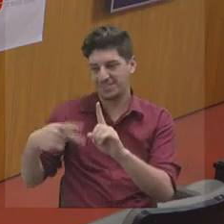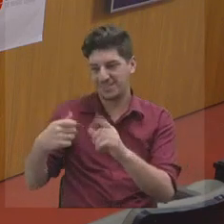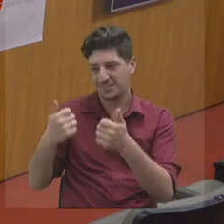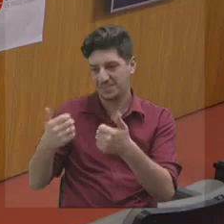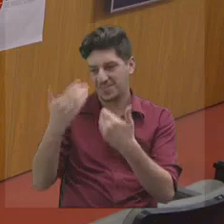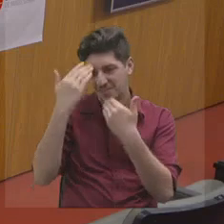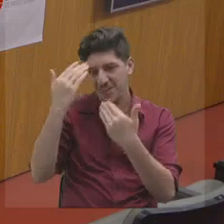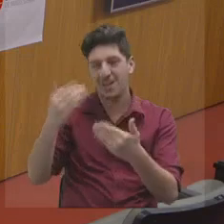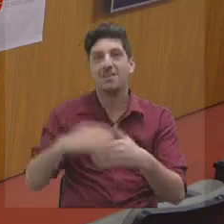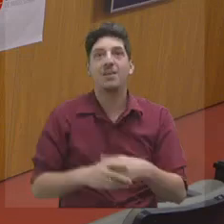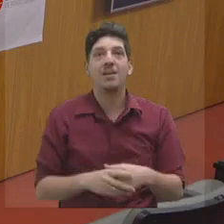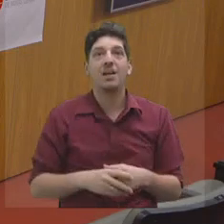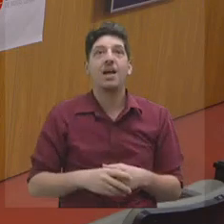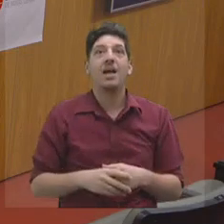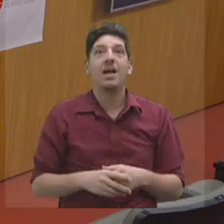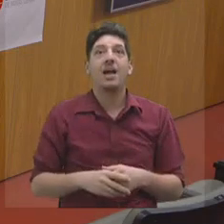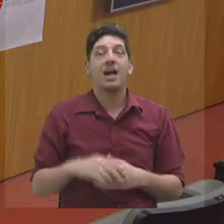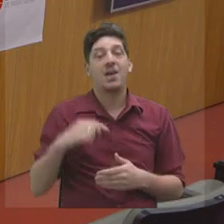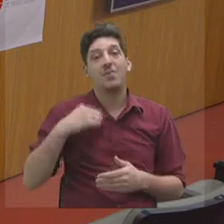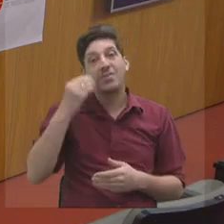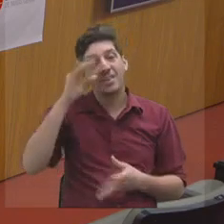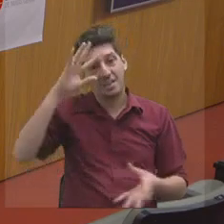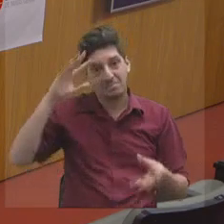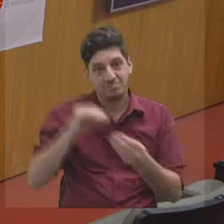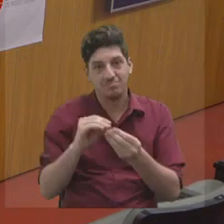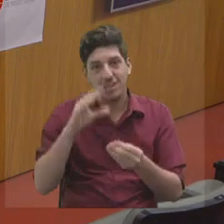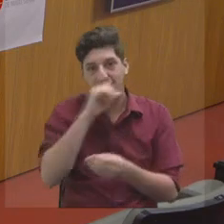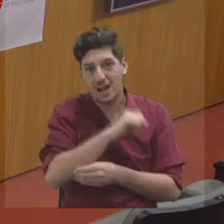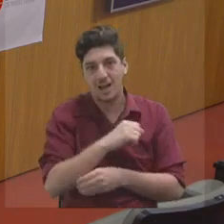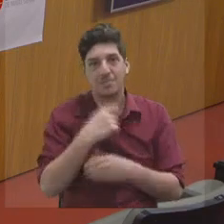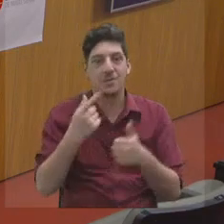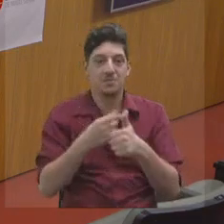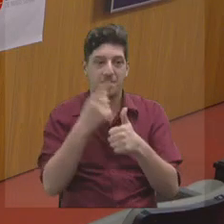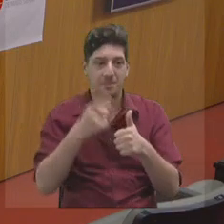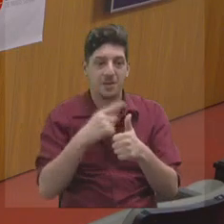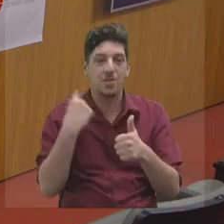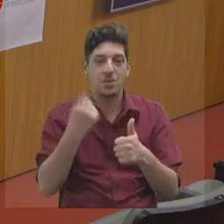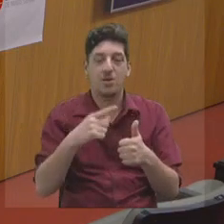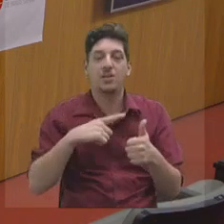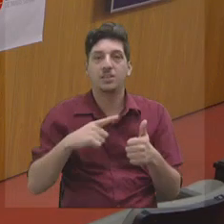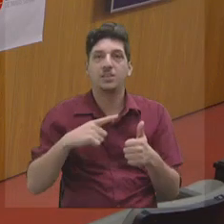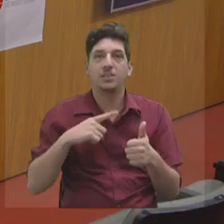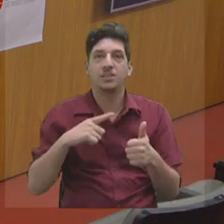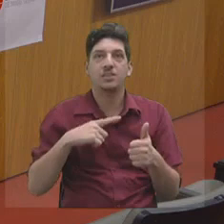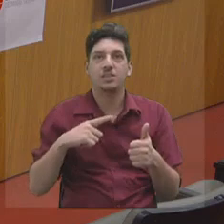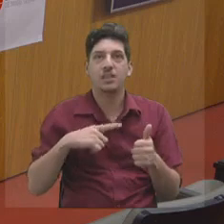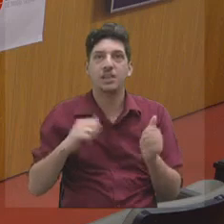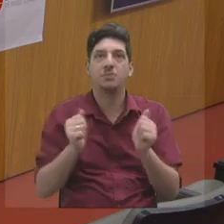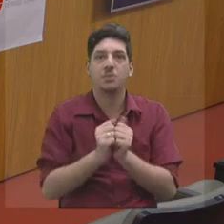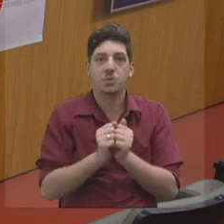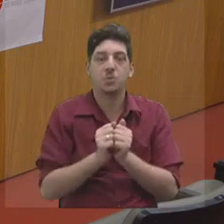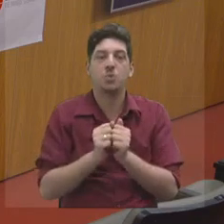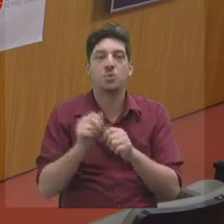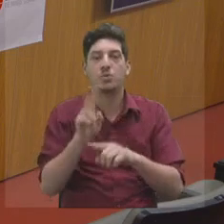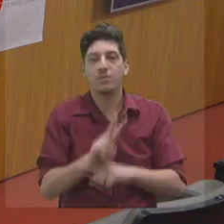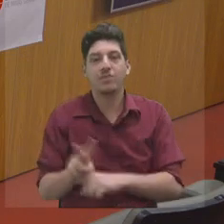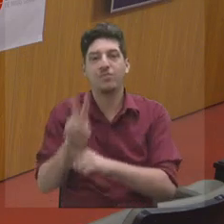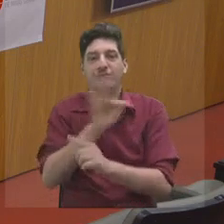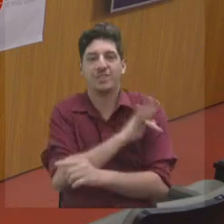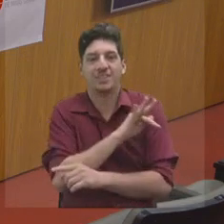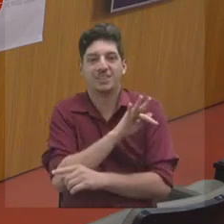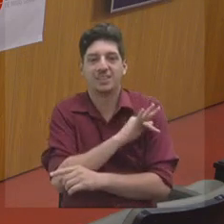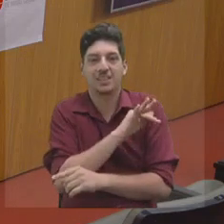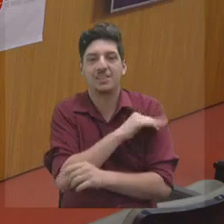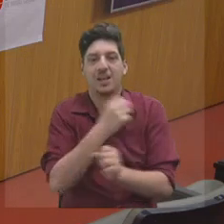pelo lançador você bem breve aqui nos meus comentários então primeiro Deputado a gente teve junto fazendo até a fiscalização né da